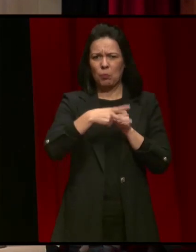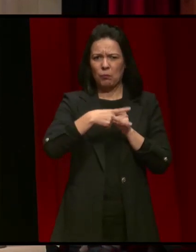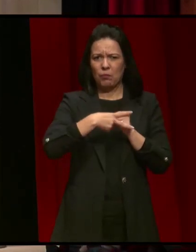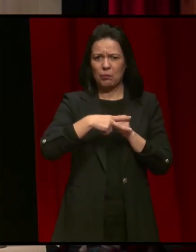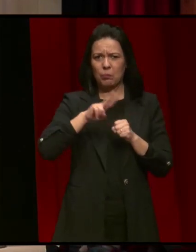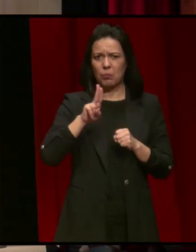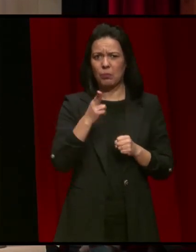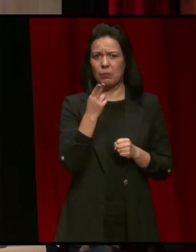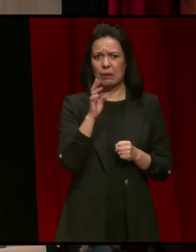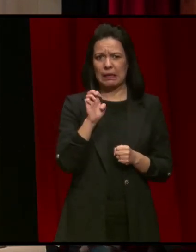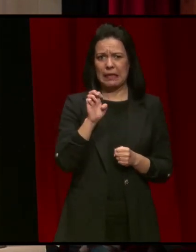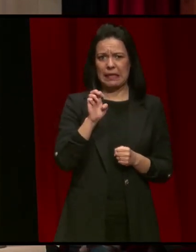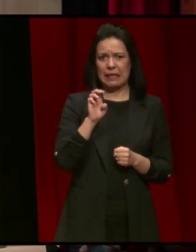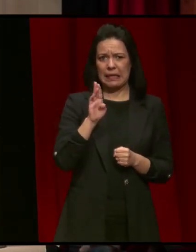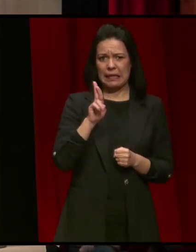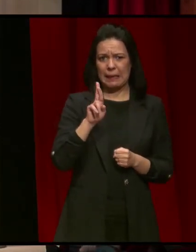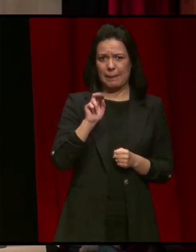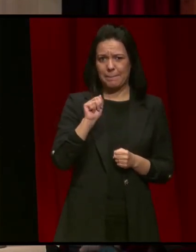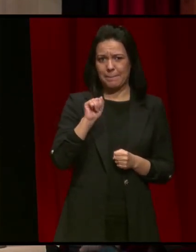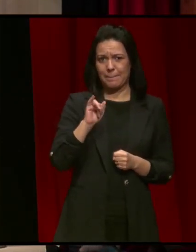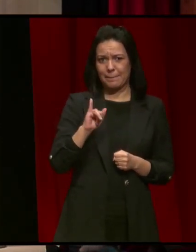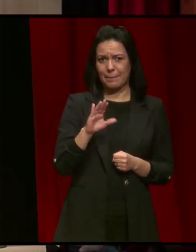né, que